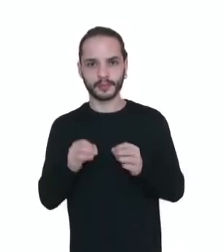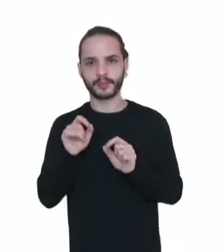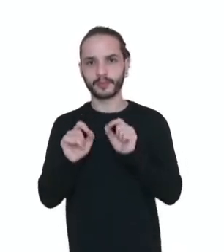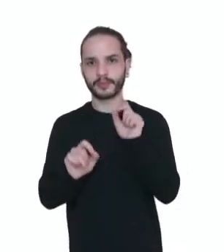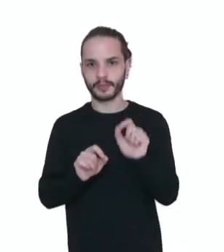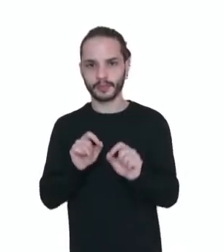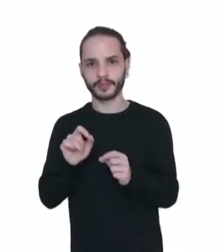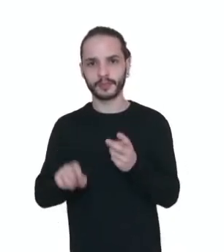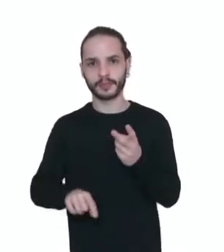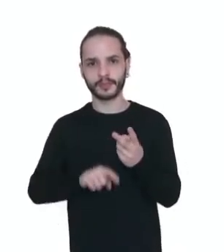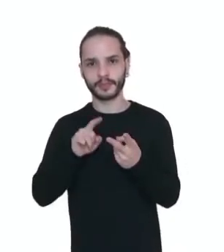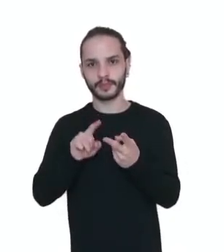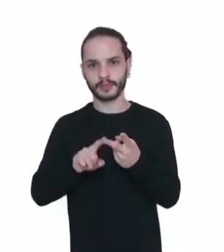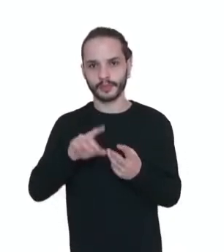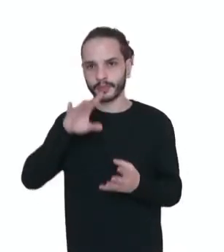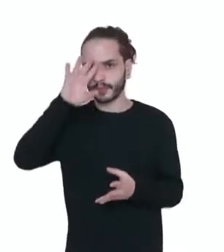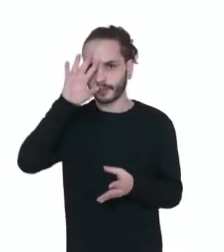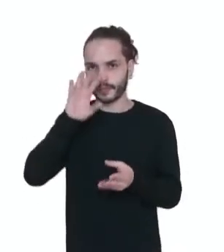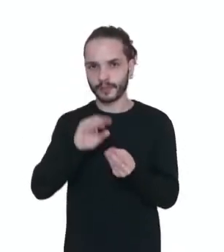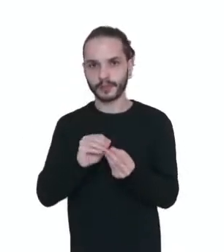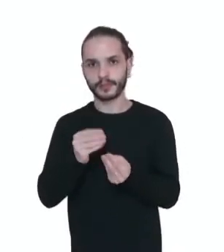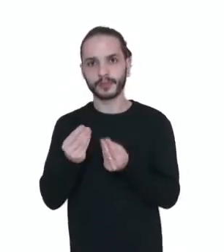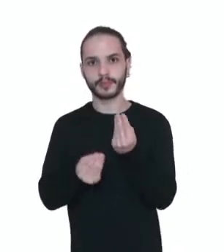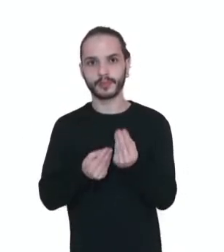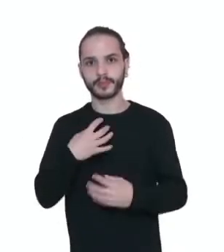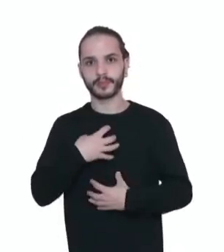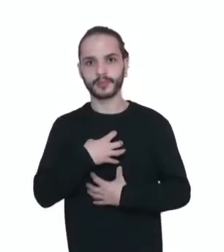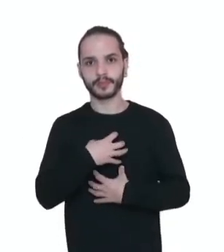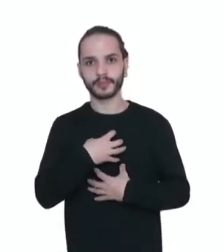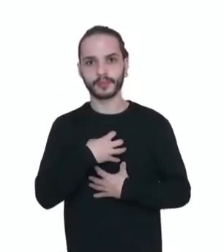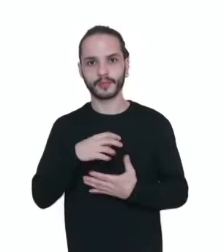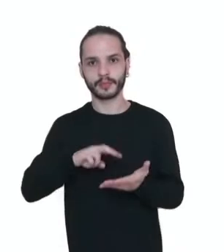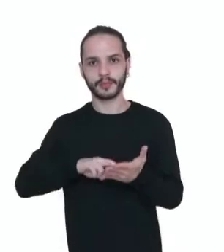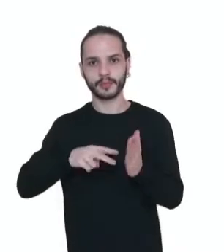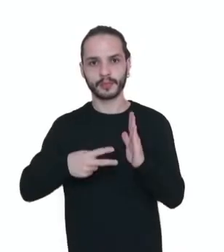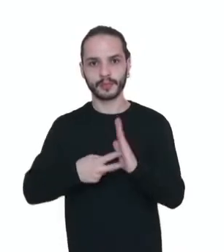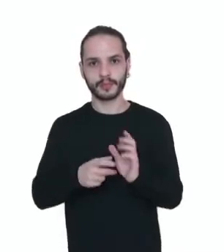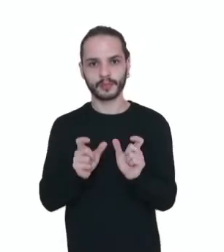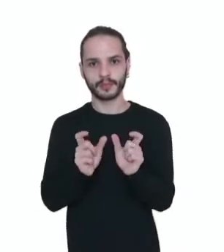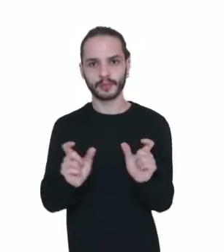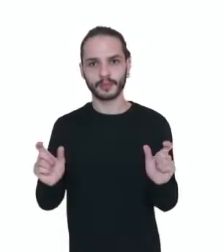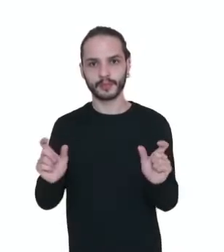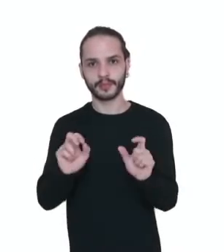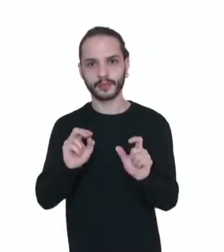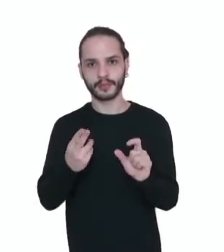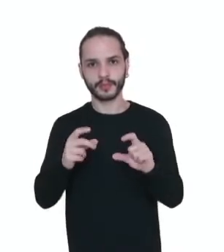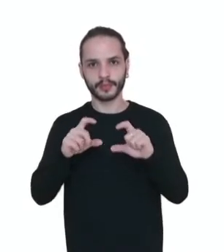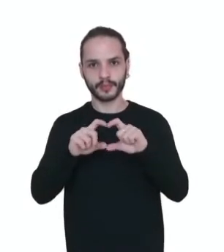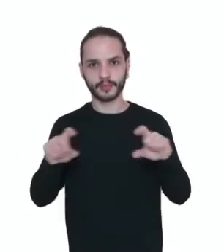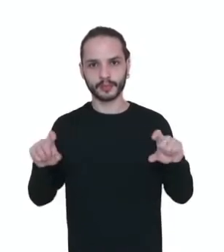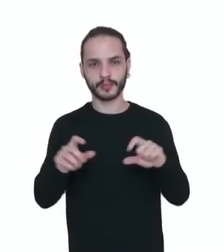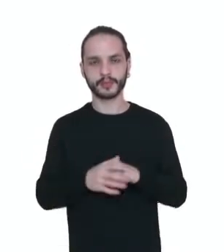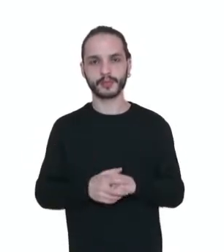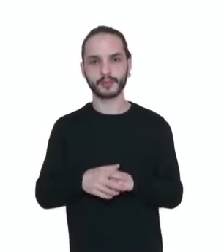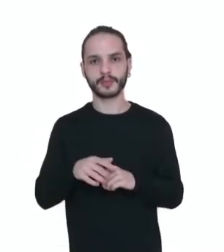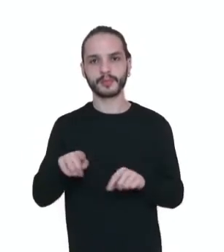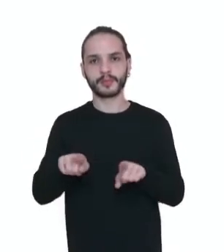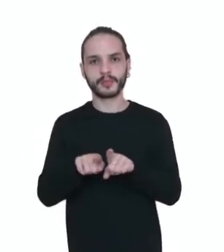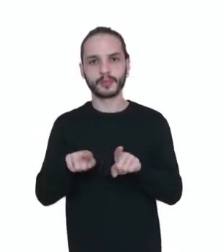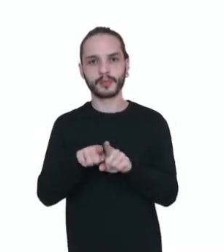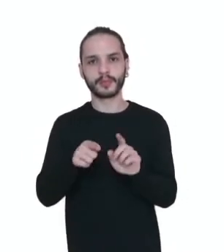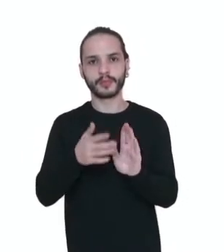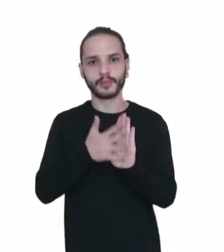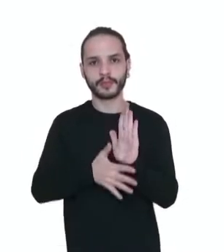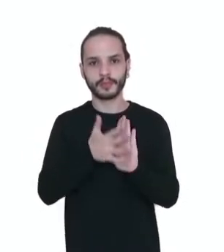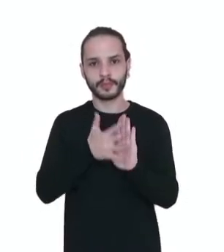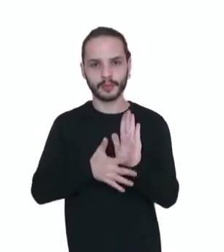o sentido de uma palavra ou expressão e produzir um roteiro de apresentação de júri simulado. Então, a